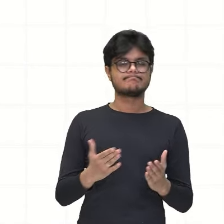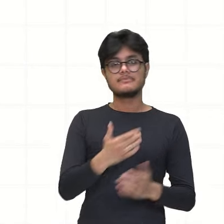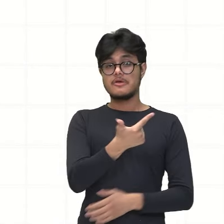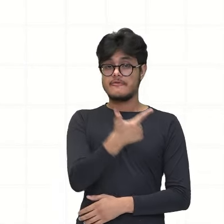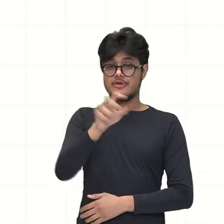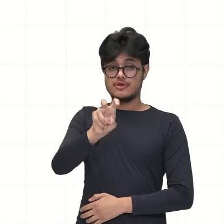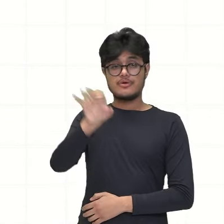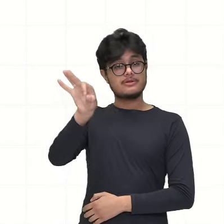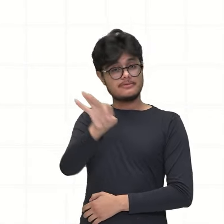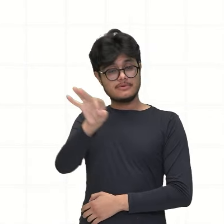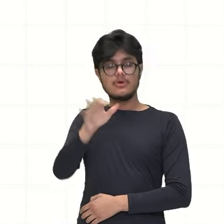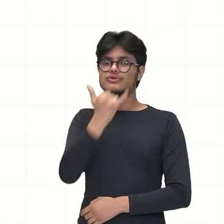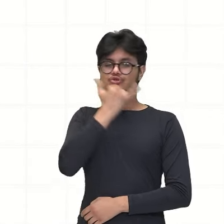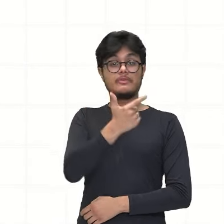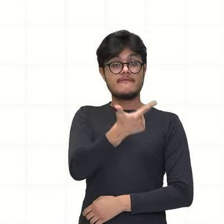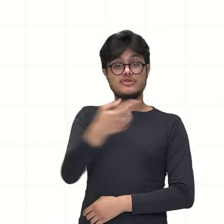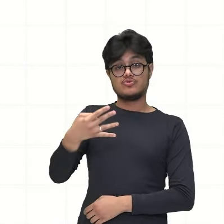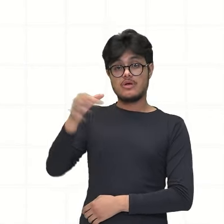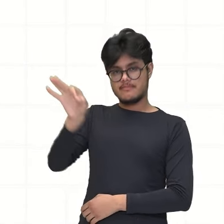de desconto foi